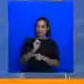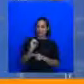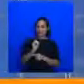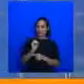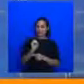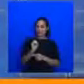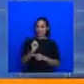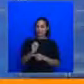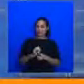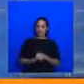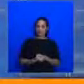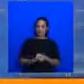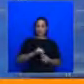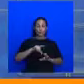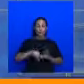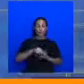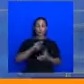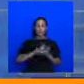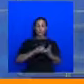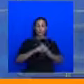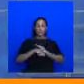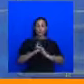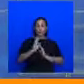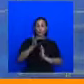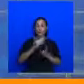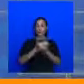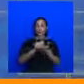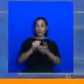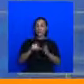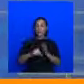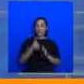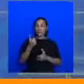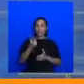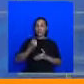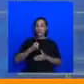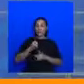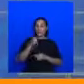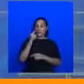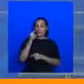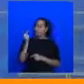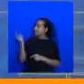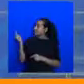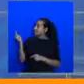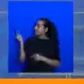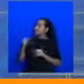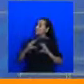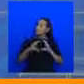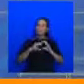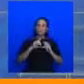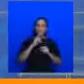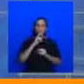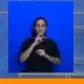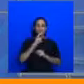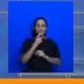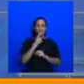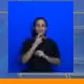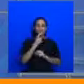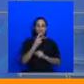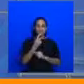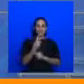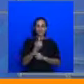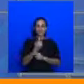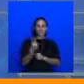00. O sorteio da Lotomania começando. Vamos chamar o primeiro número. Bola vermelha, 21.